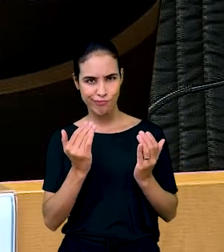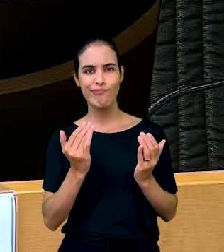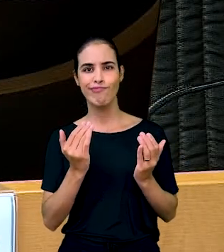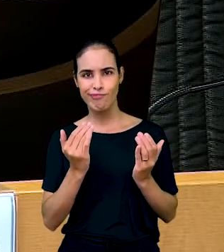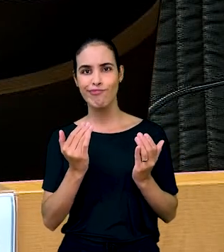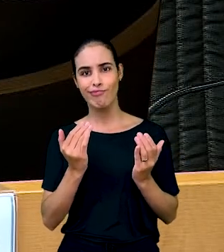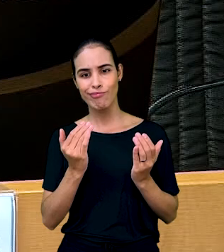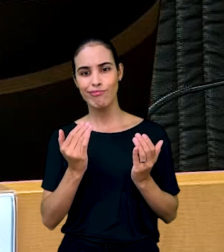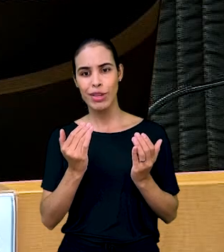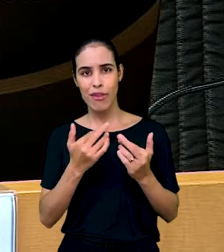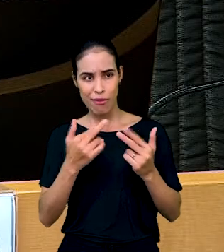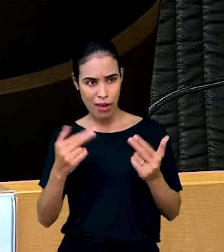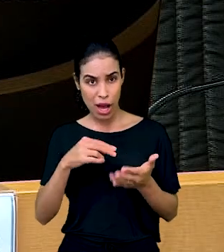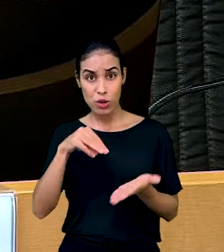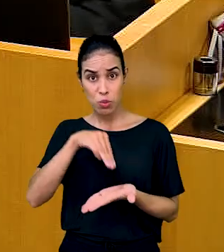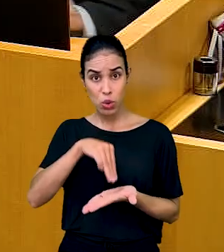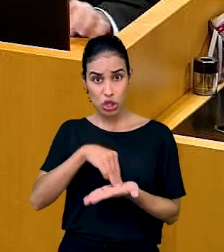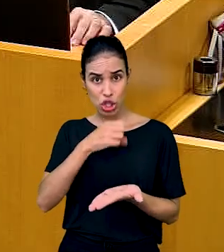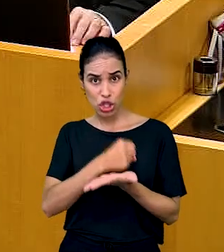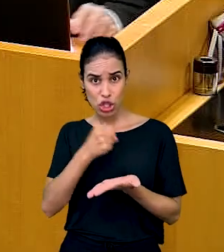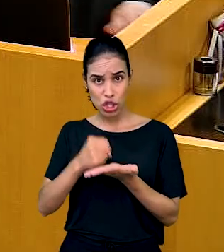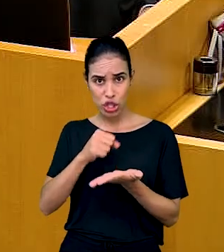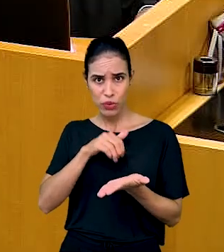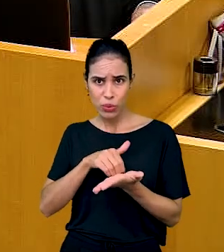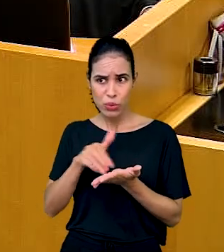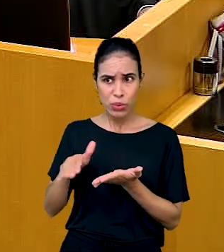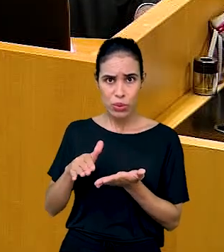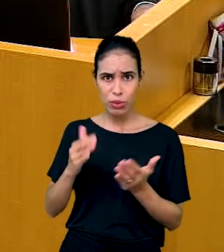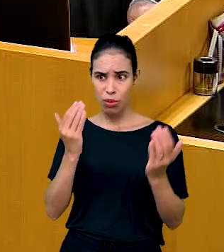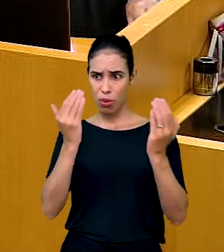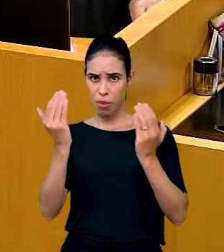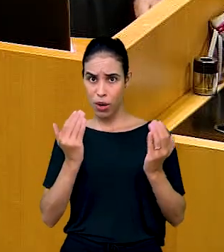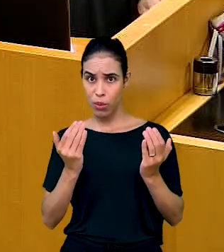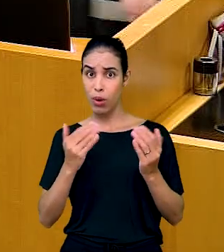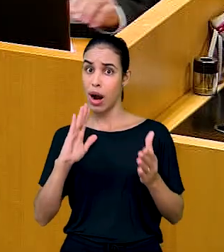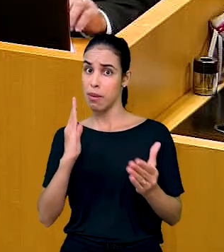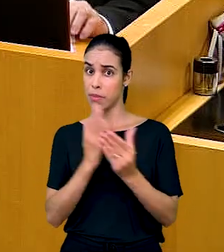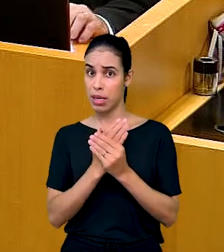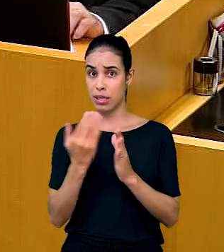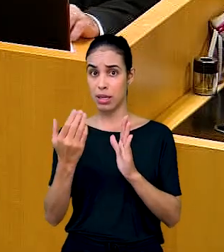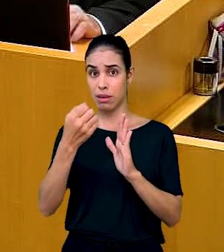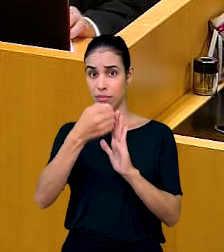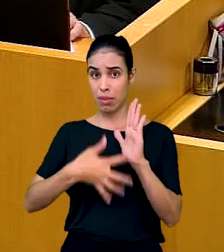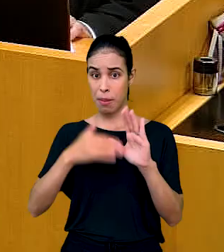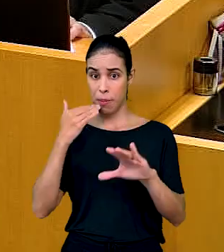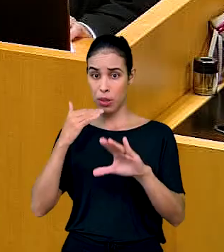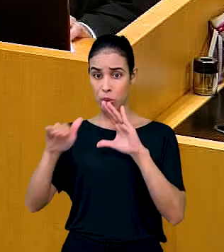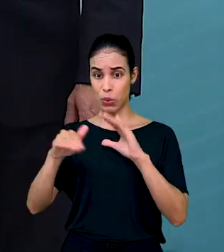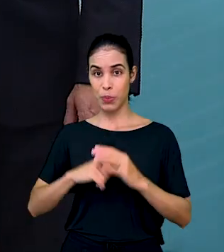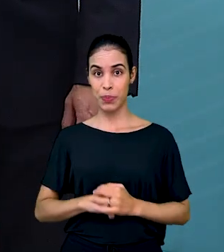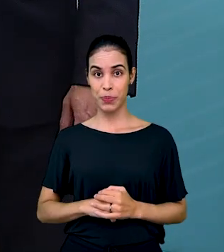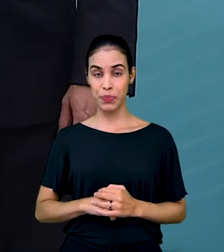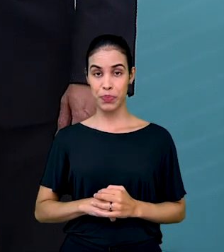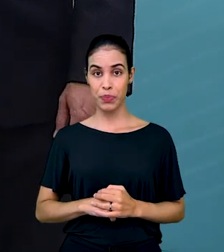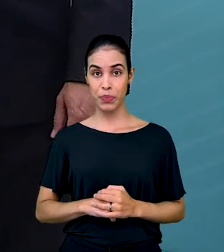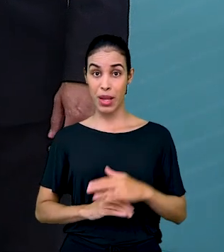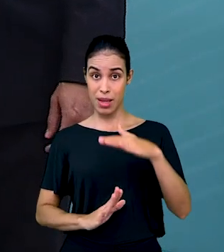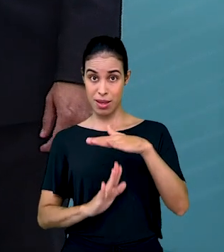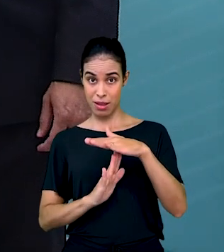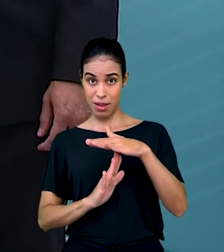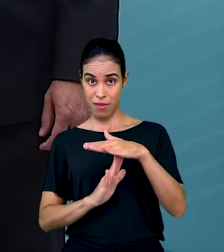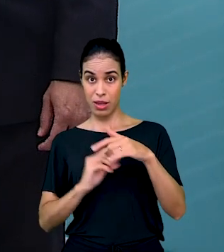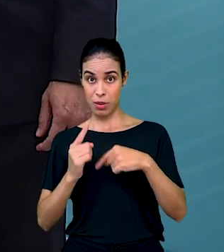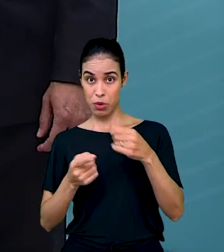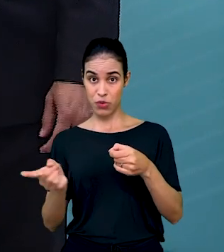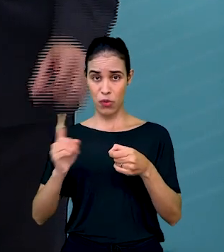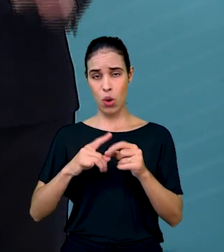a justa causa do empregador. A decisão foi unânime. A empresa entrou com embargos. Vamos fazer uma pausa